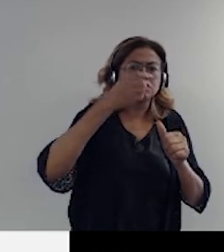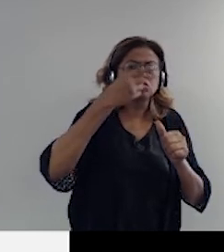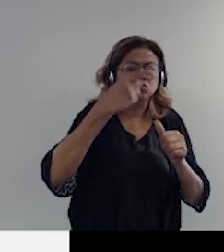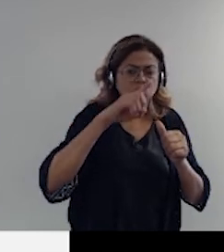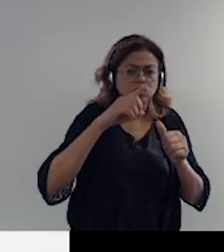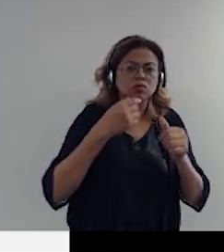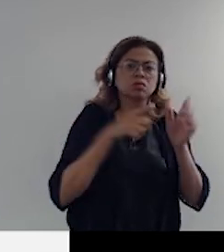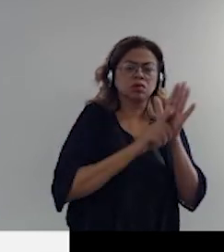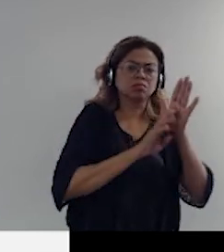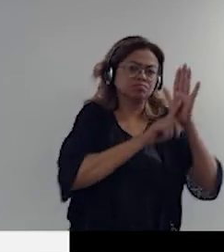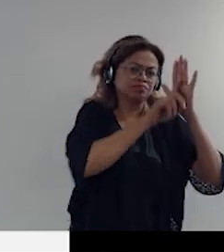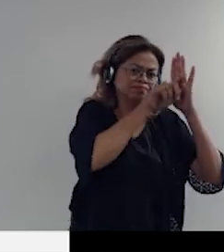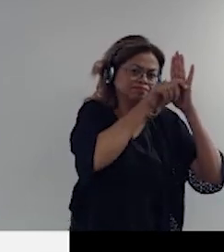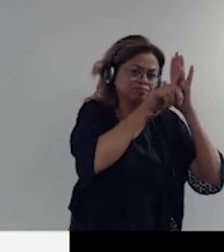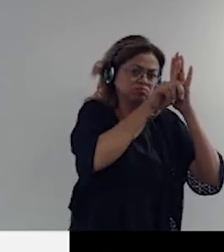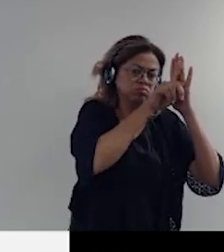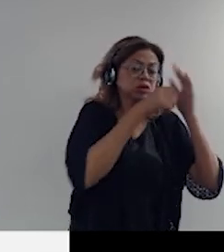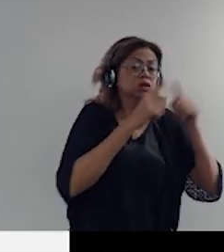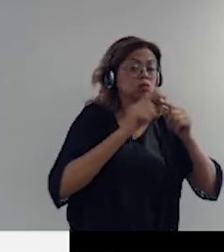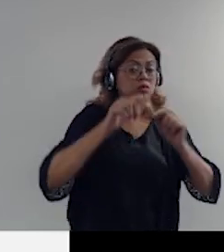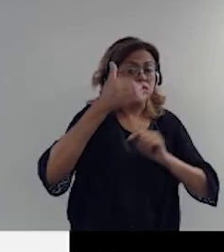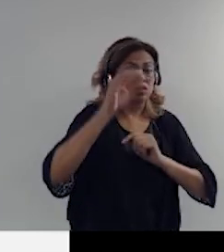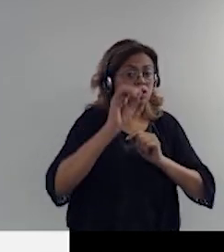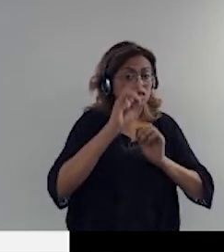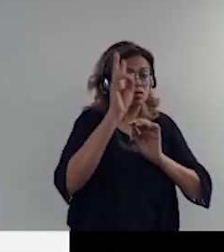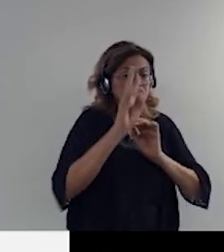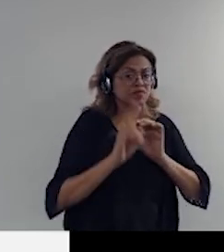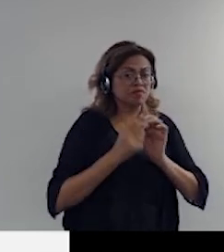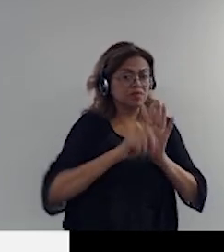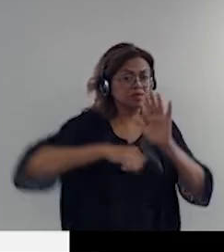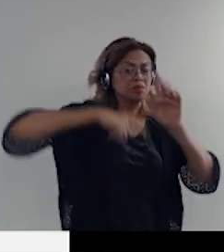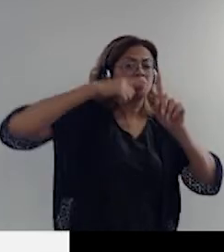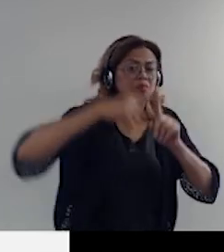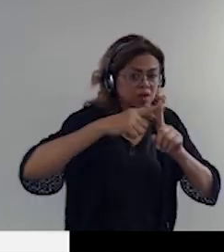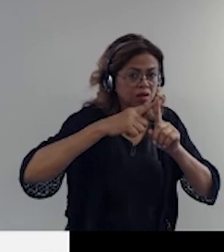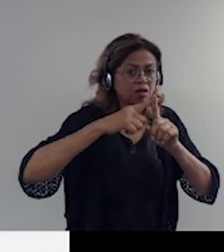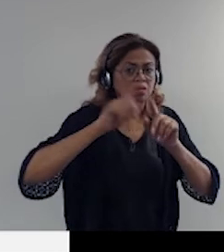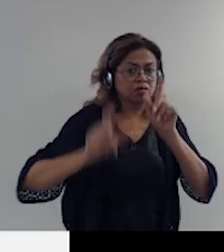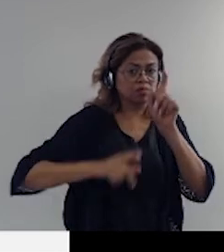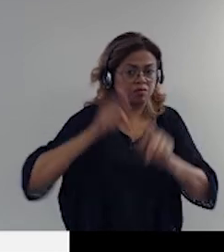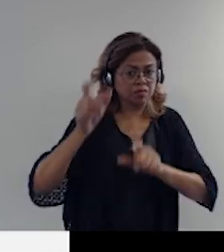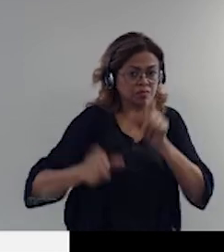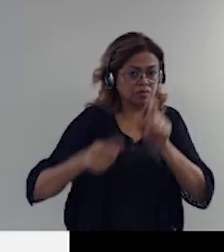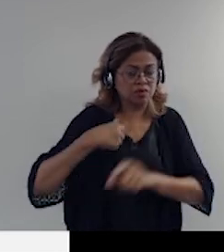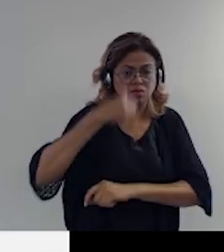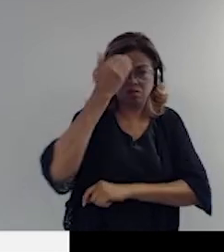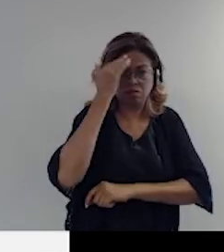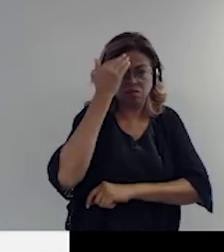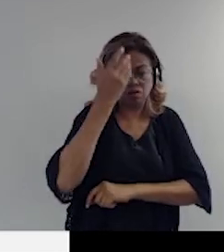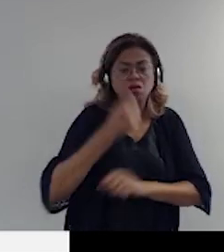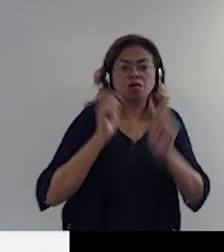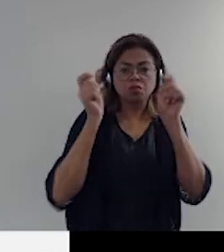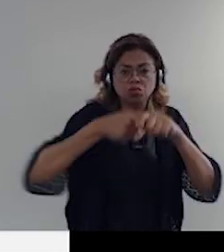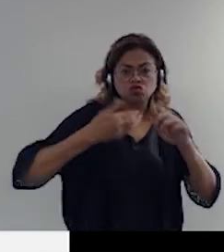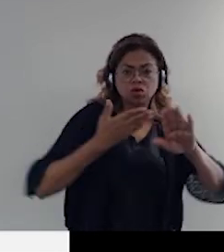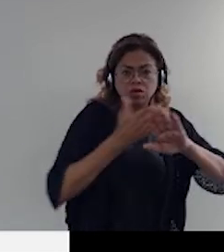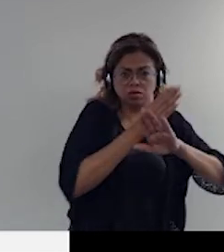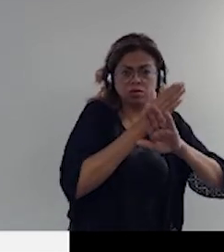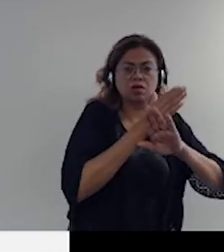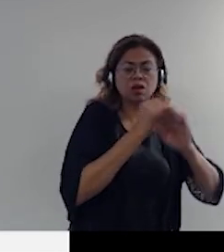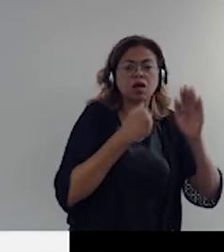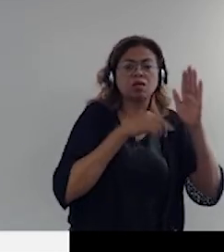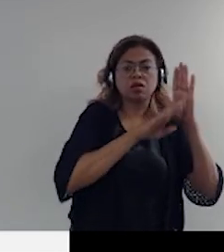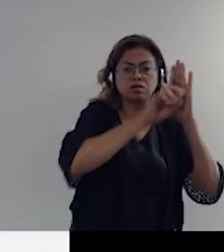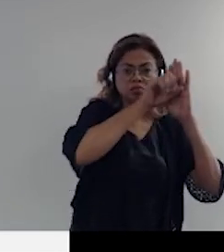Então, quer dizer que 10 vezes mais pessoas entenderam que era o momento de entrar no mercado de capitais do que sair do mercado